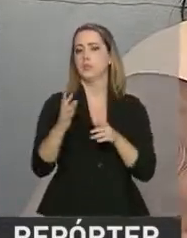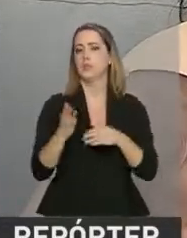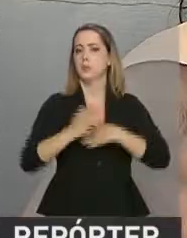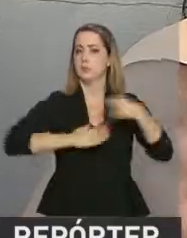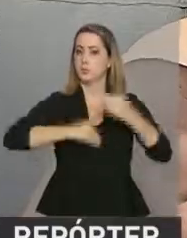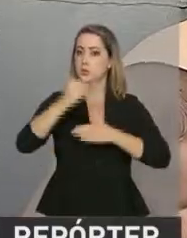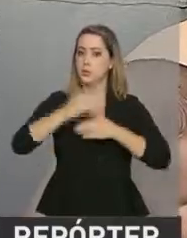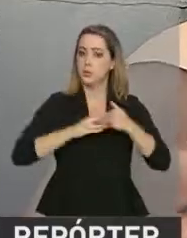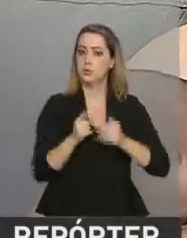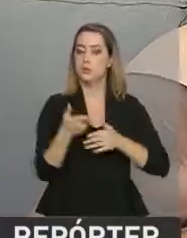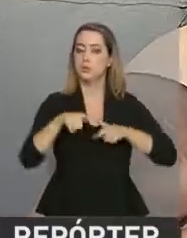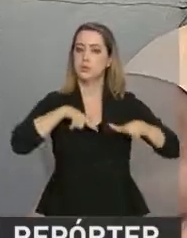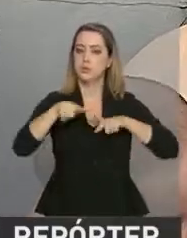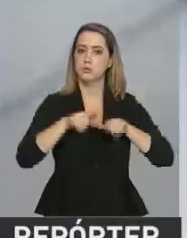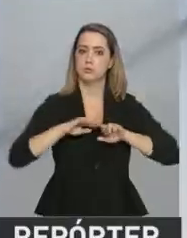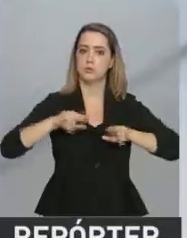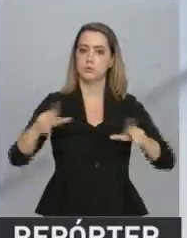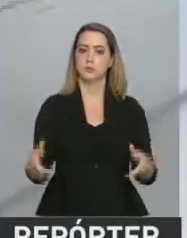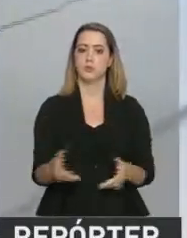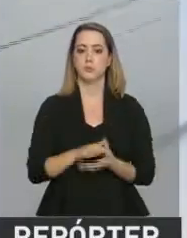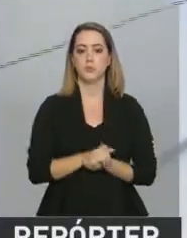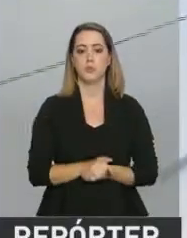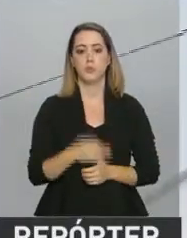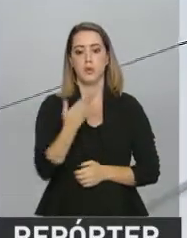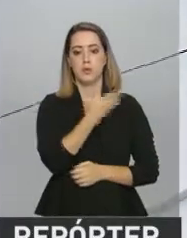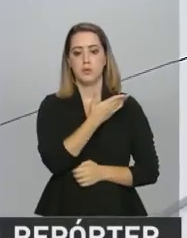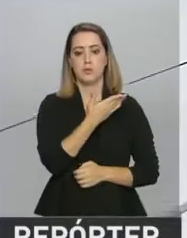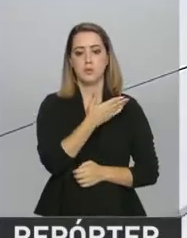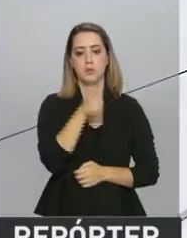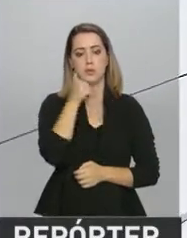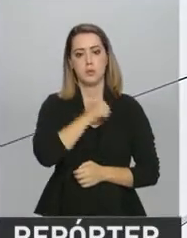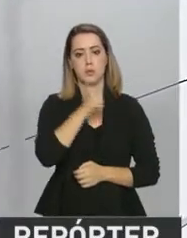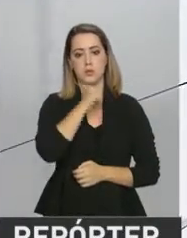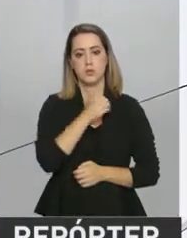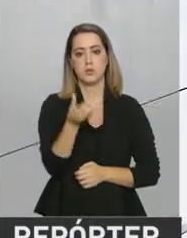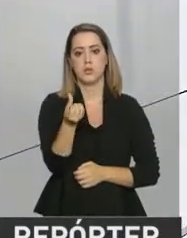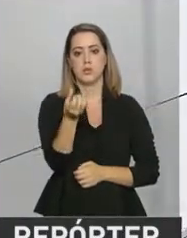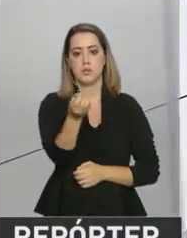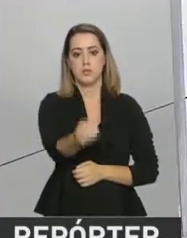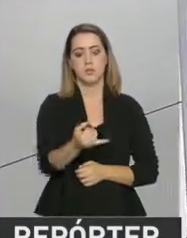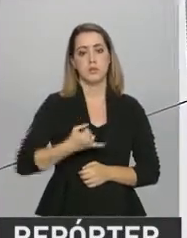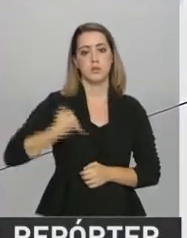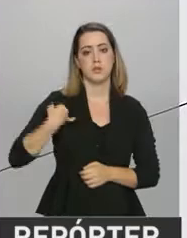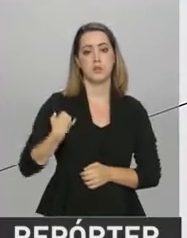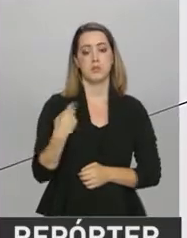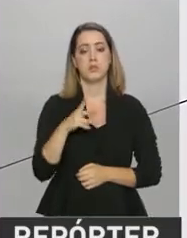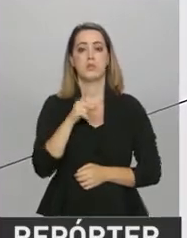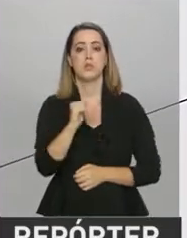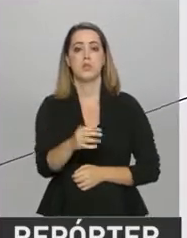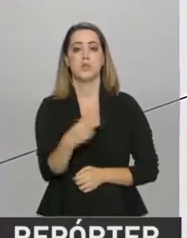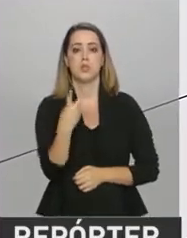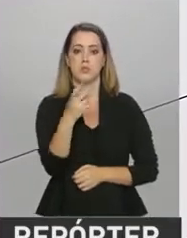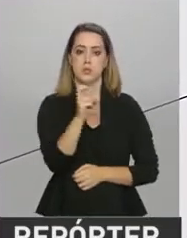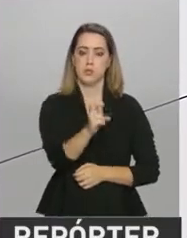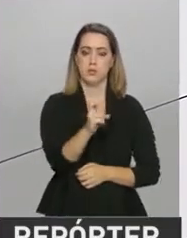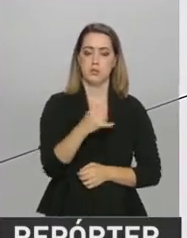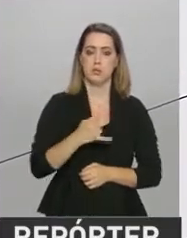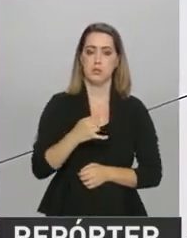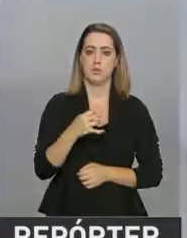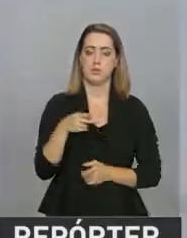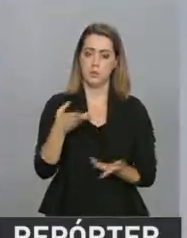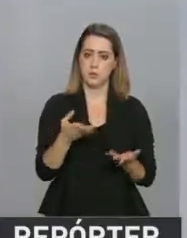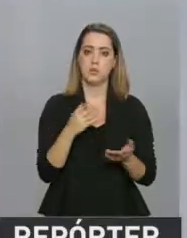profissional trabalhar e tudo mais já maria messias que completa 60 anos dia 25 se prepara para se